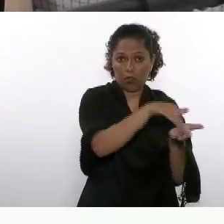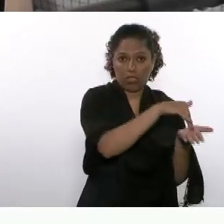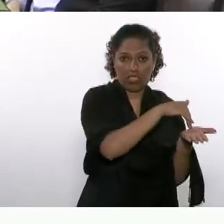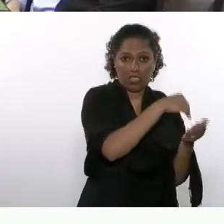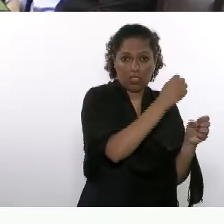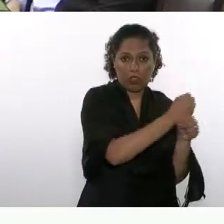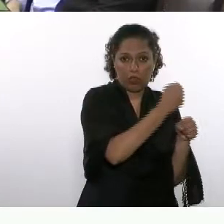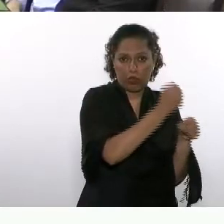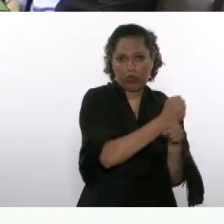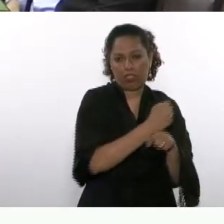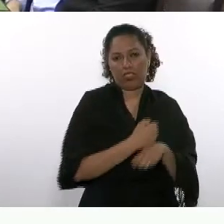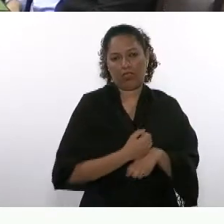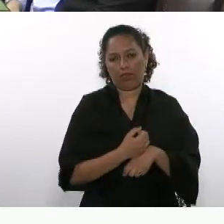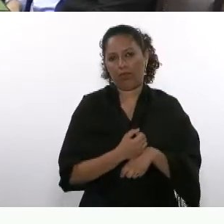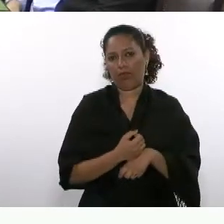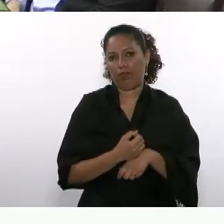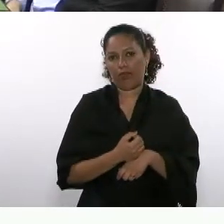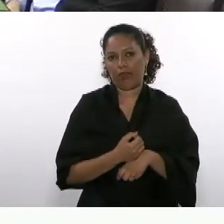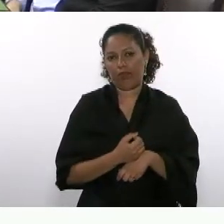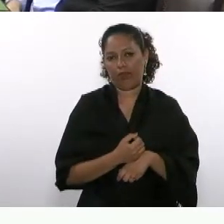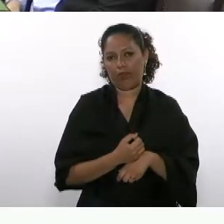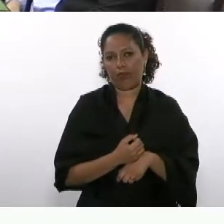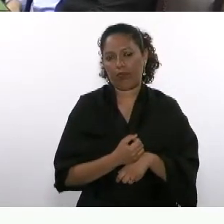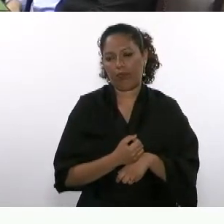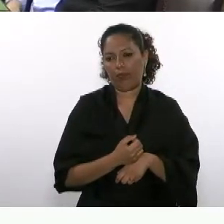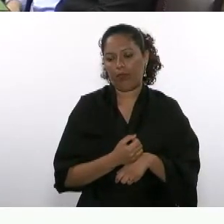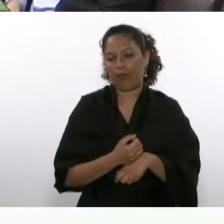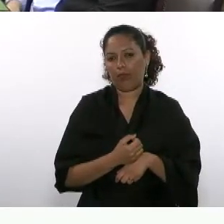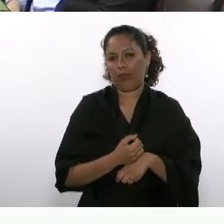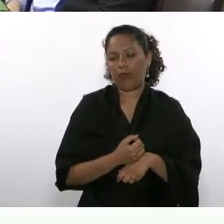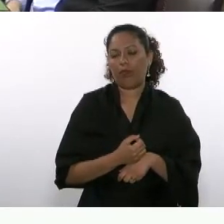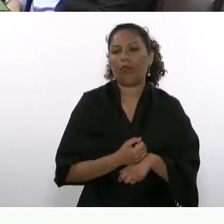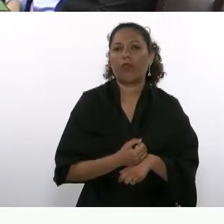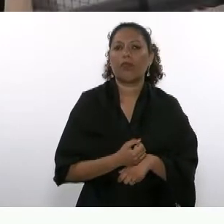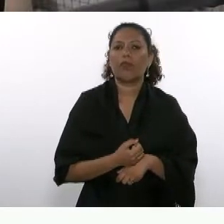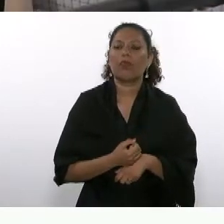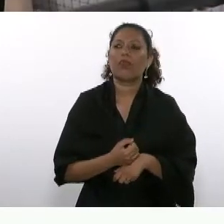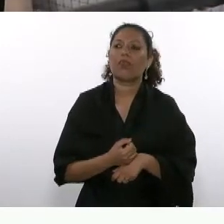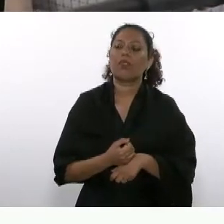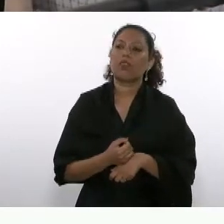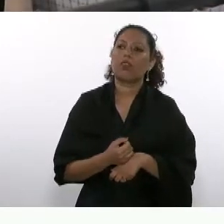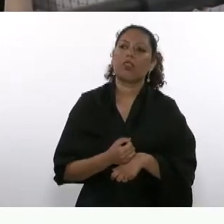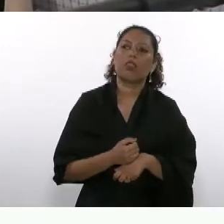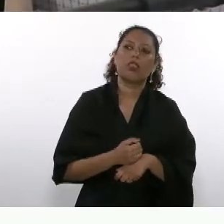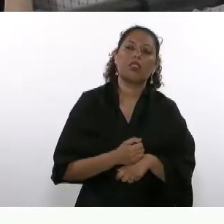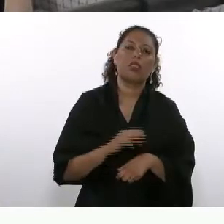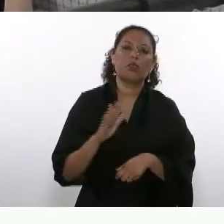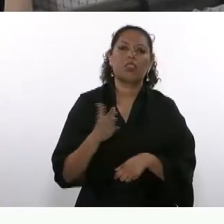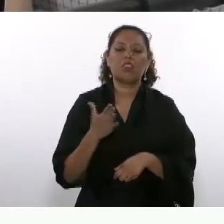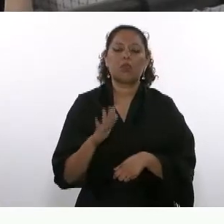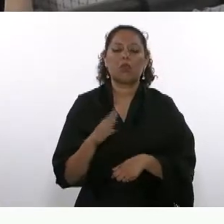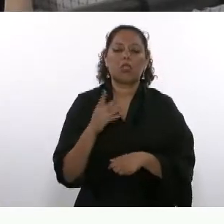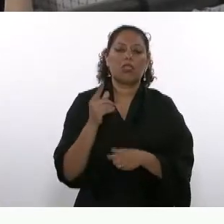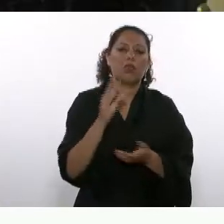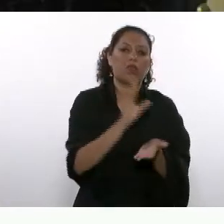Não é por determinação do próprio BID. Então, essa previsão de